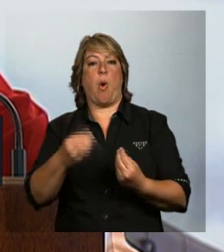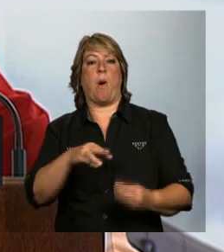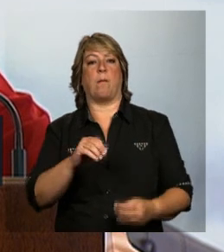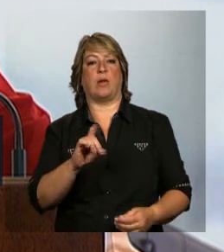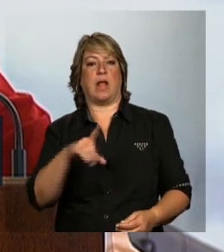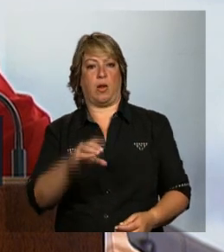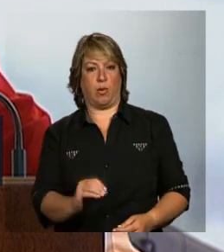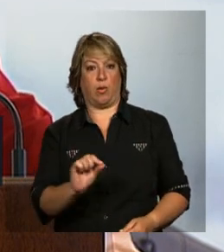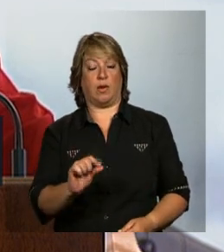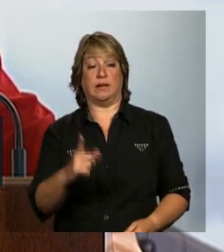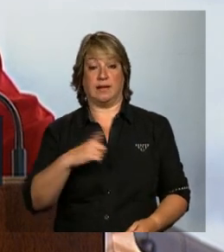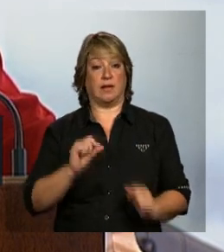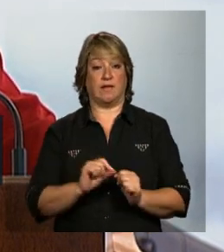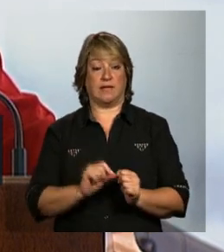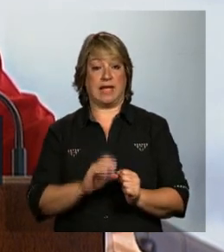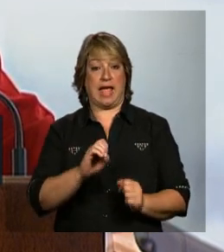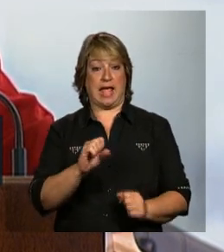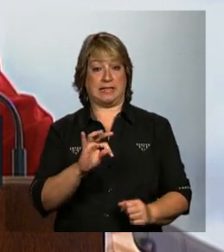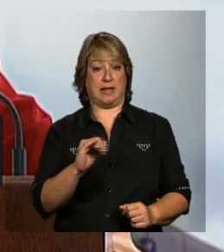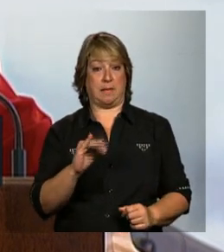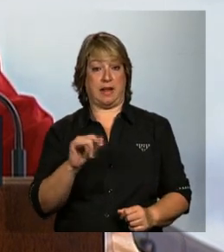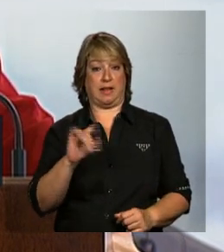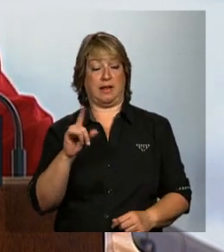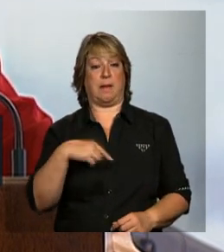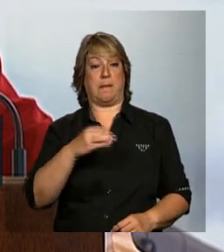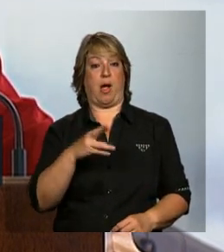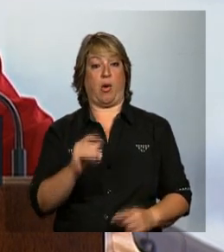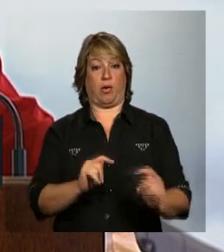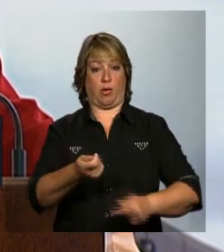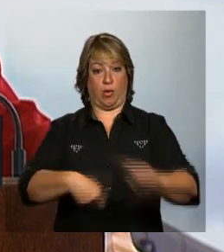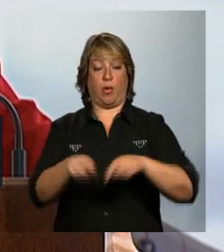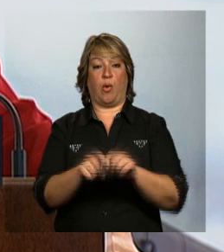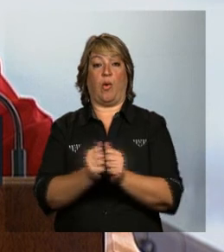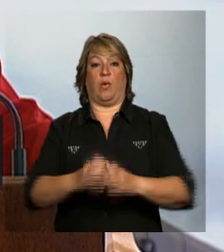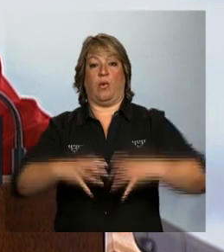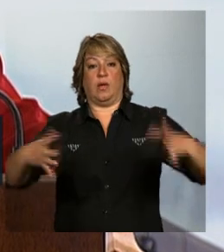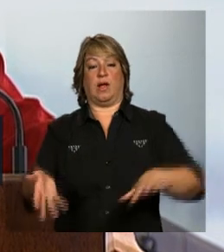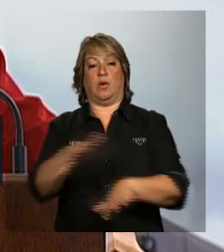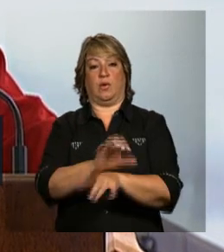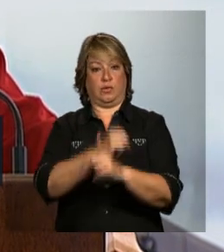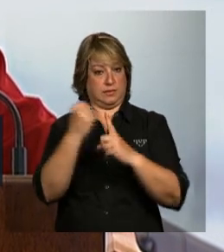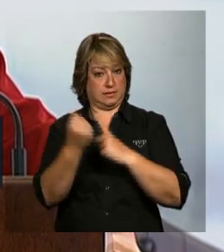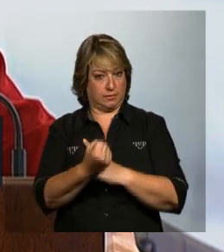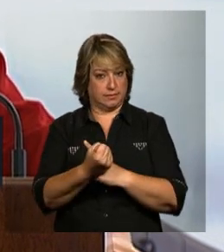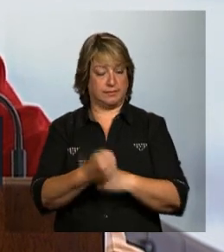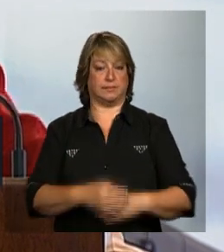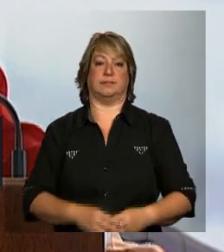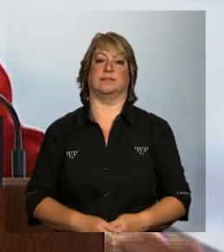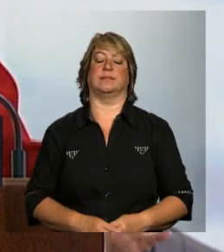modelo que consiste em estabilidade macroeconômica com crescimento com inclusão social